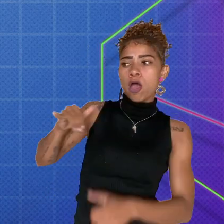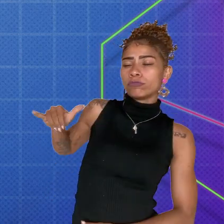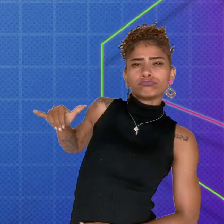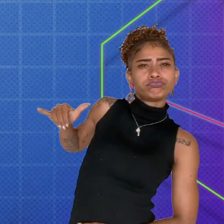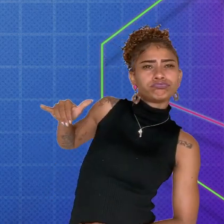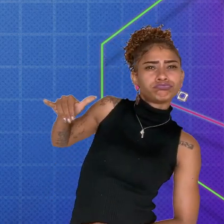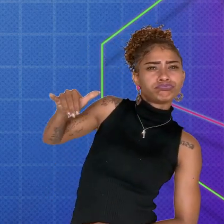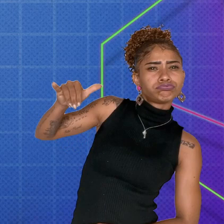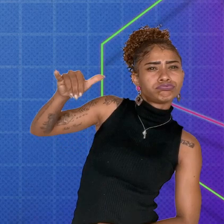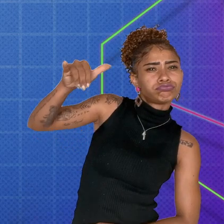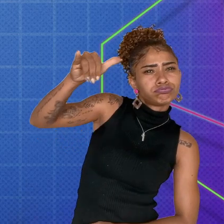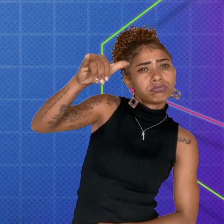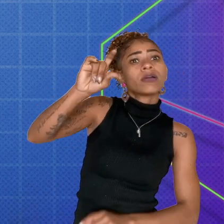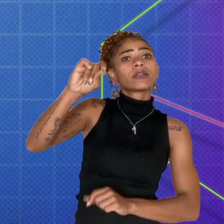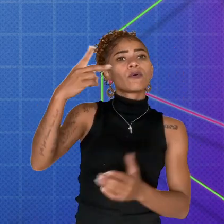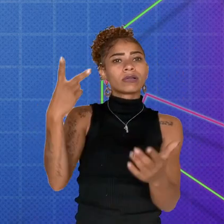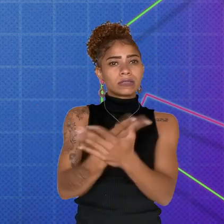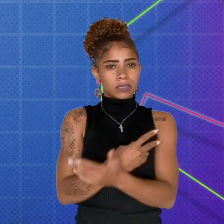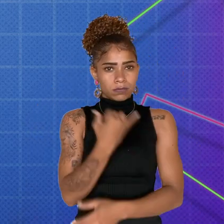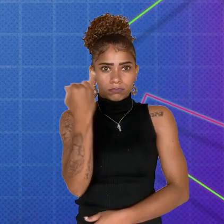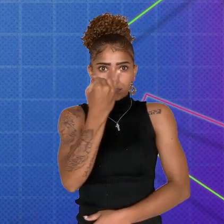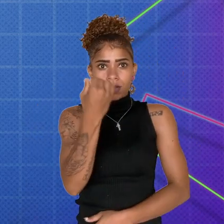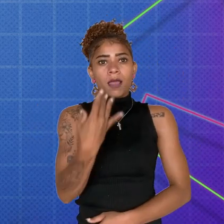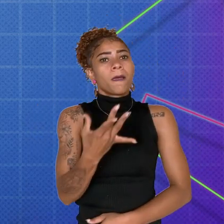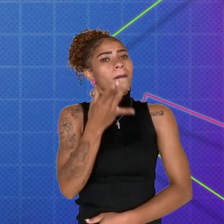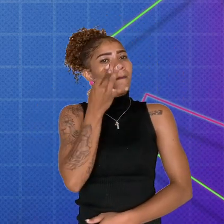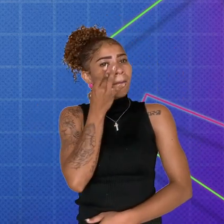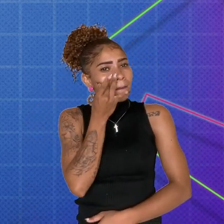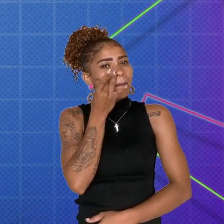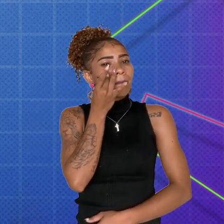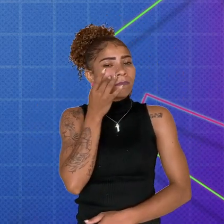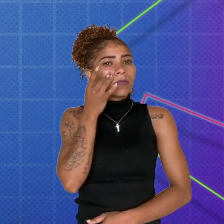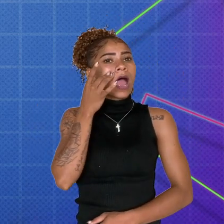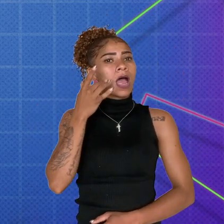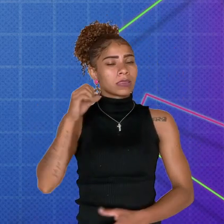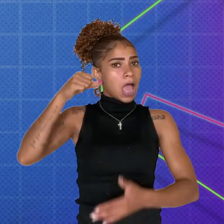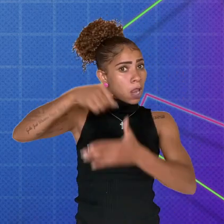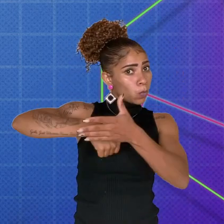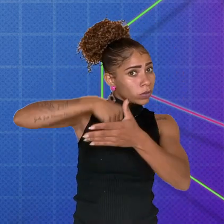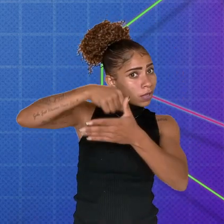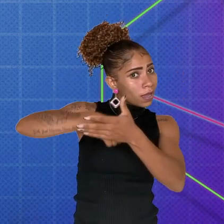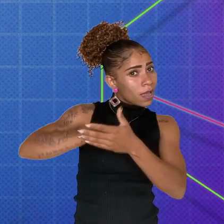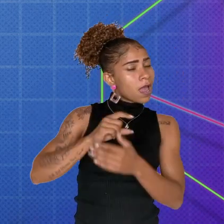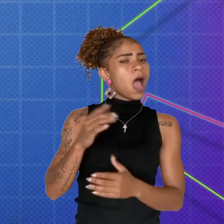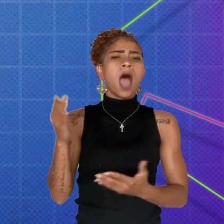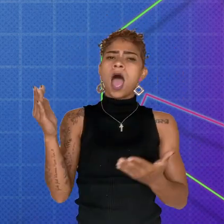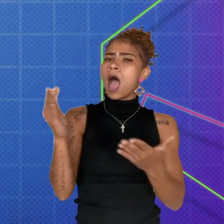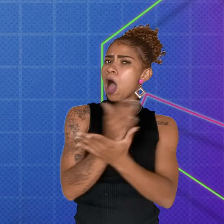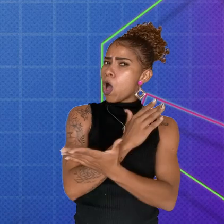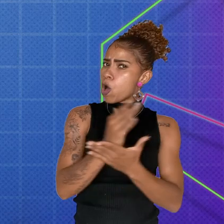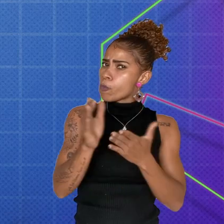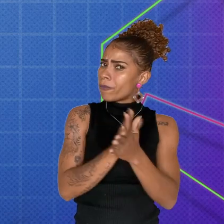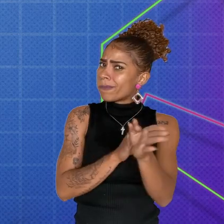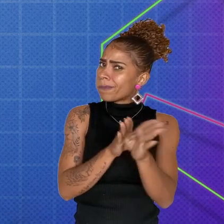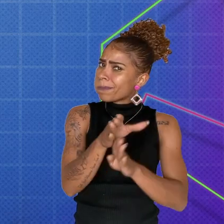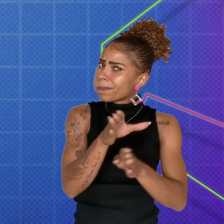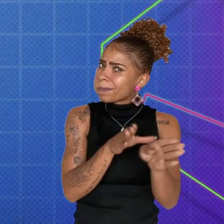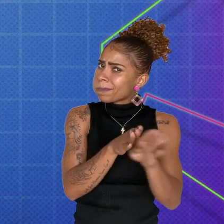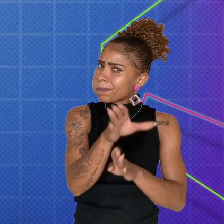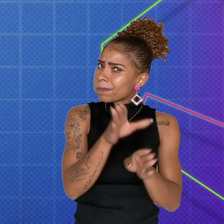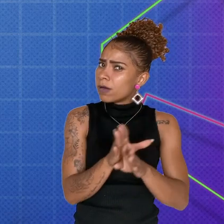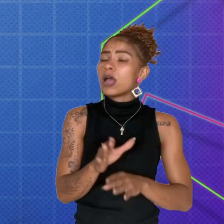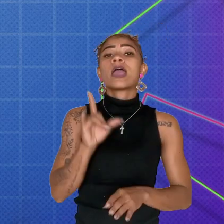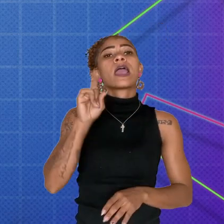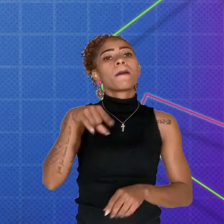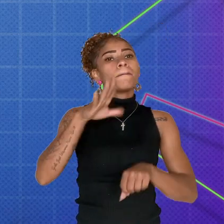a transmitir a dinâmica da ação aérea e a importância da presença aérea no combate. Agora, algumas das sugestões de sons